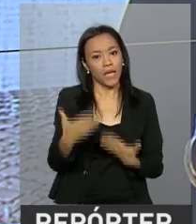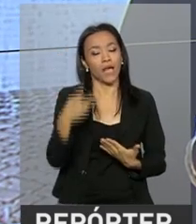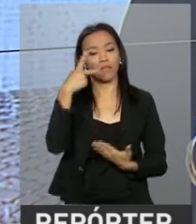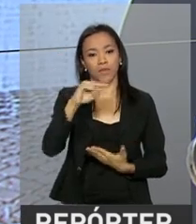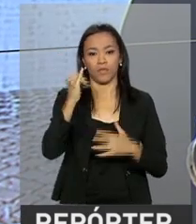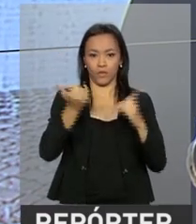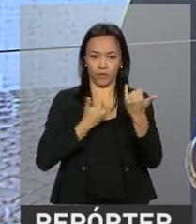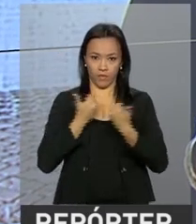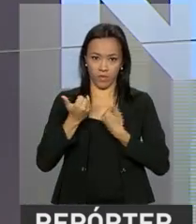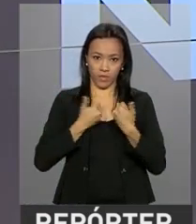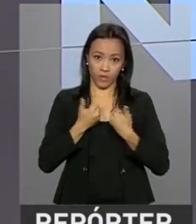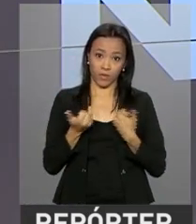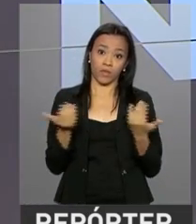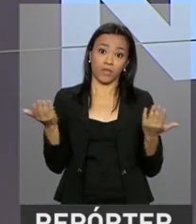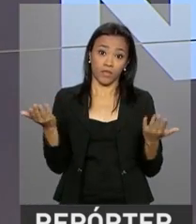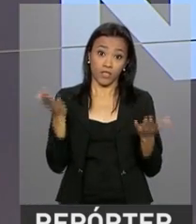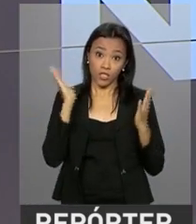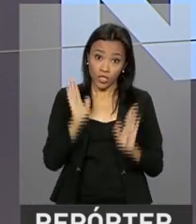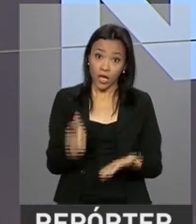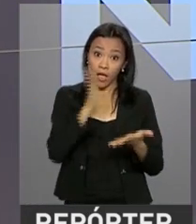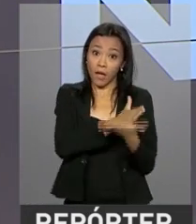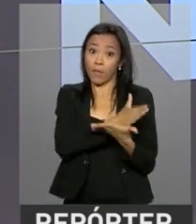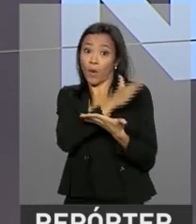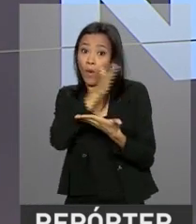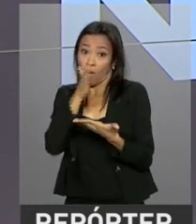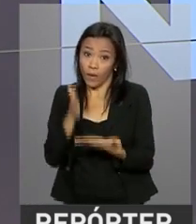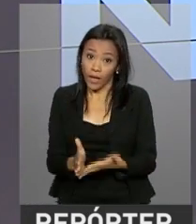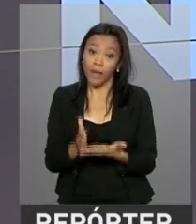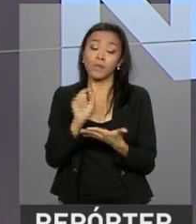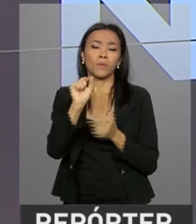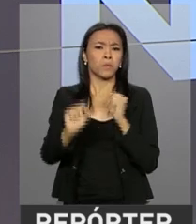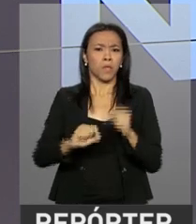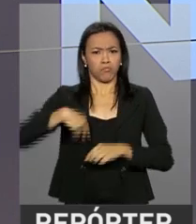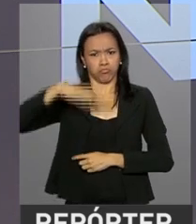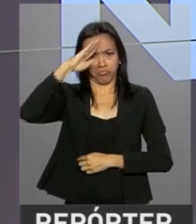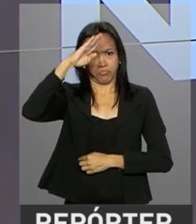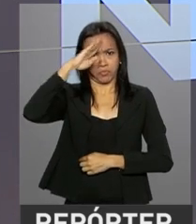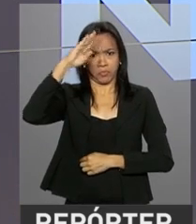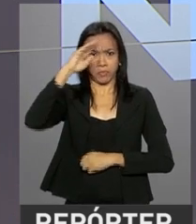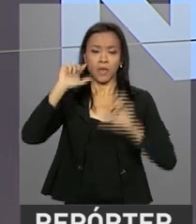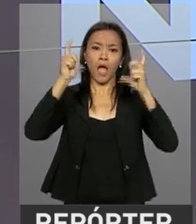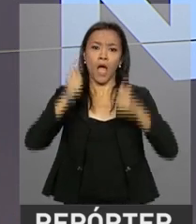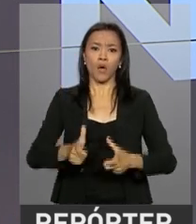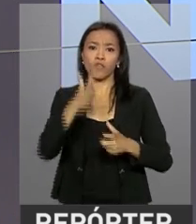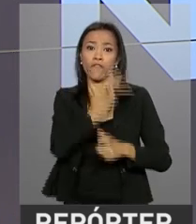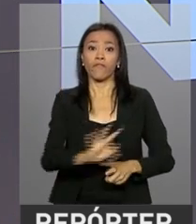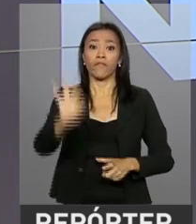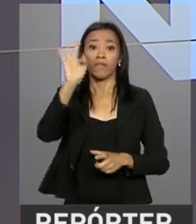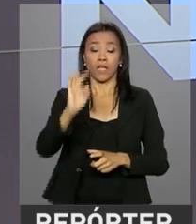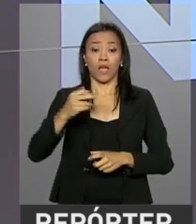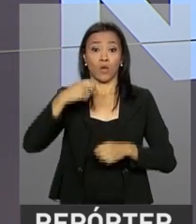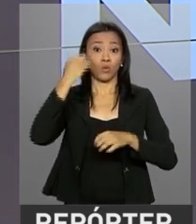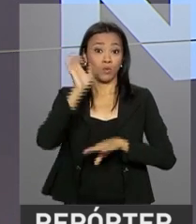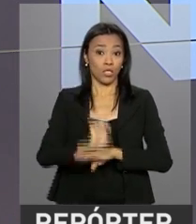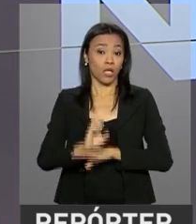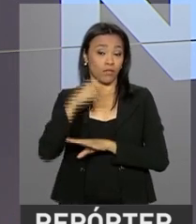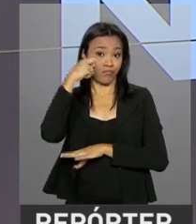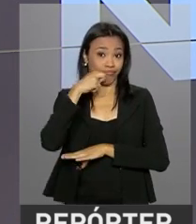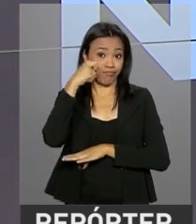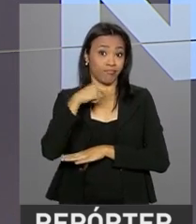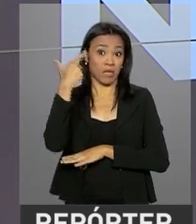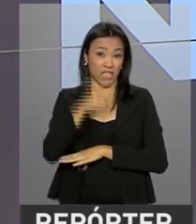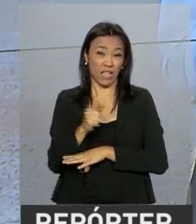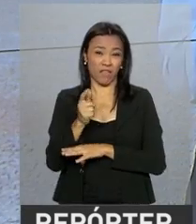suas informações. E foi prorrogada a permanência das tropas federais no Rio Grande do Norte. O estado voltou a ser alvo de ataques.